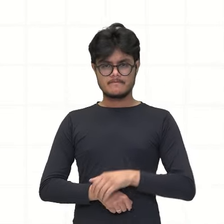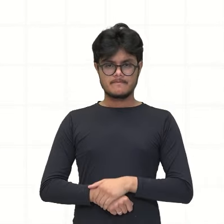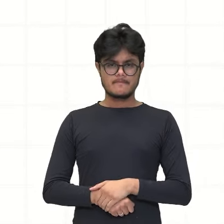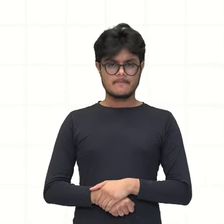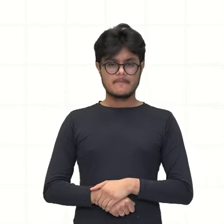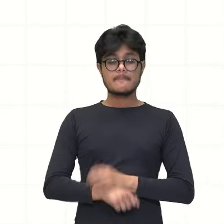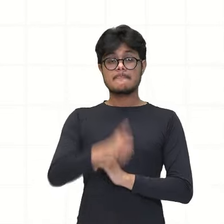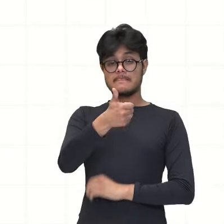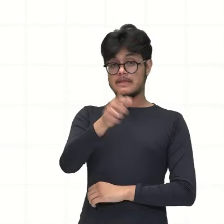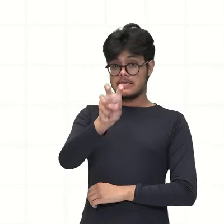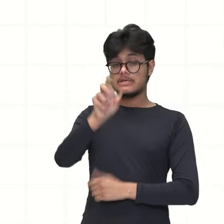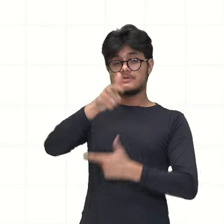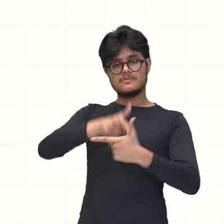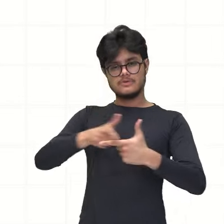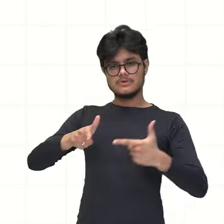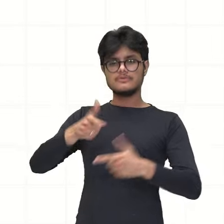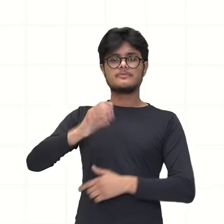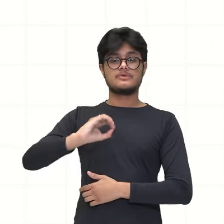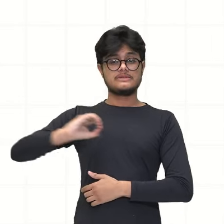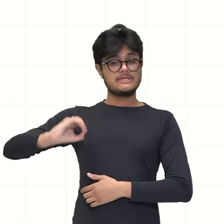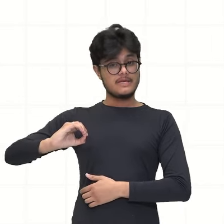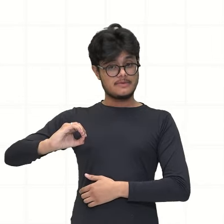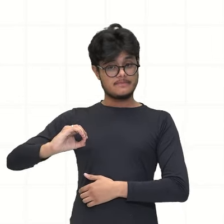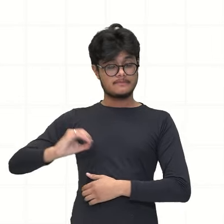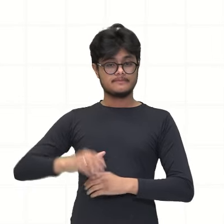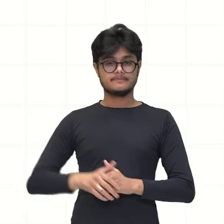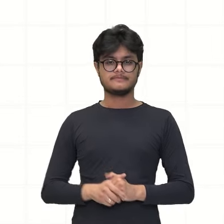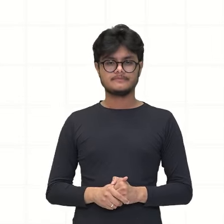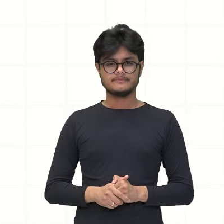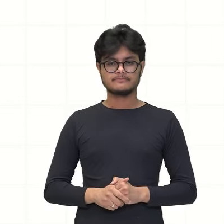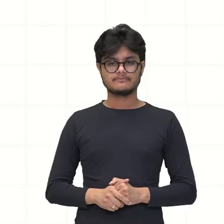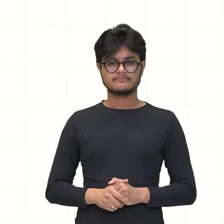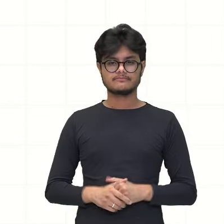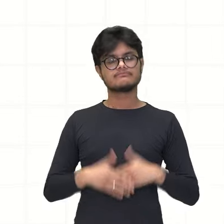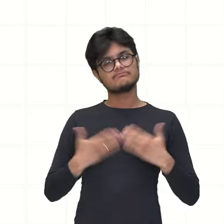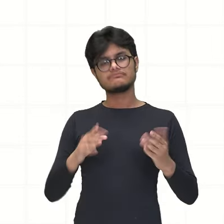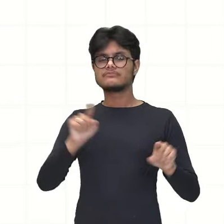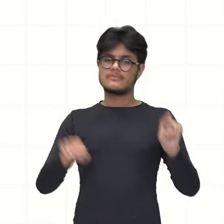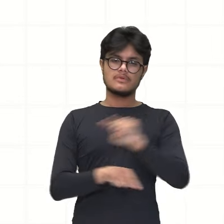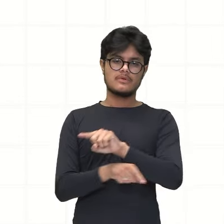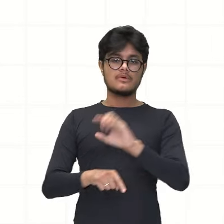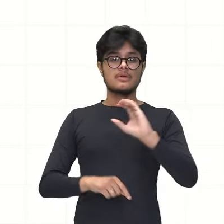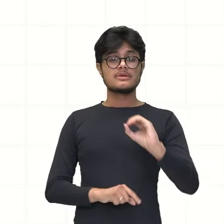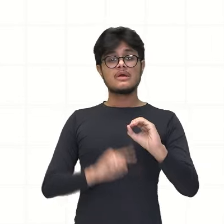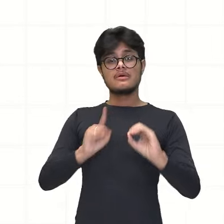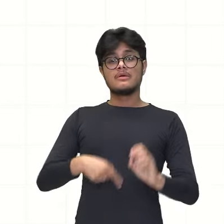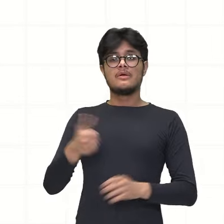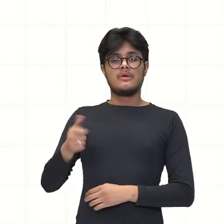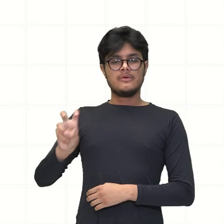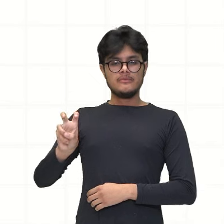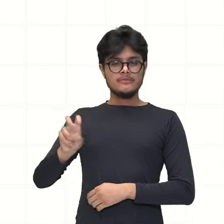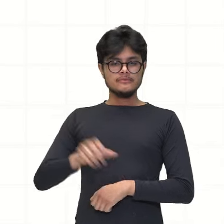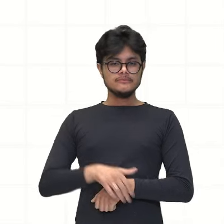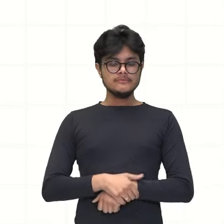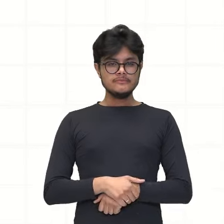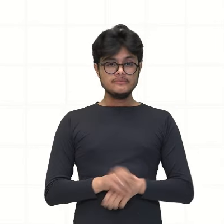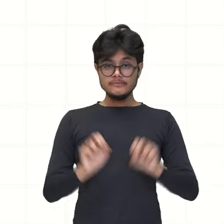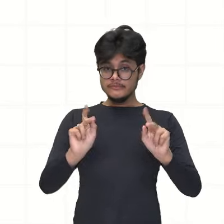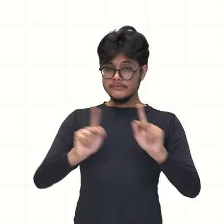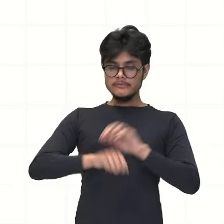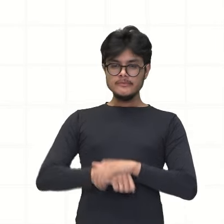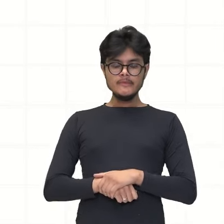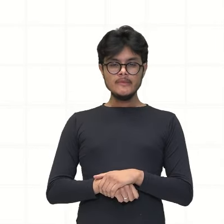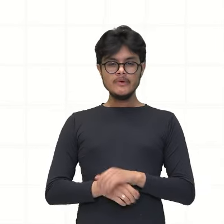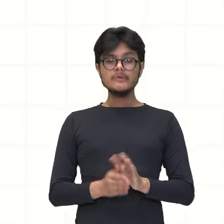que 15 dividido por 100, e isso aqui pode ser escrito na forma decimal como 0,15, tá bom?